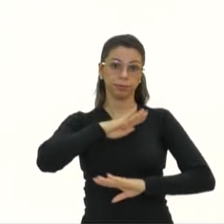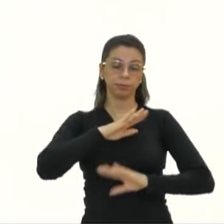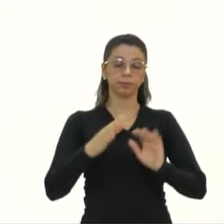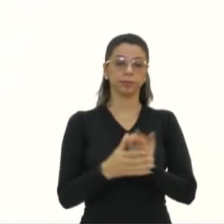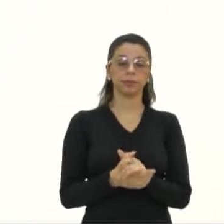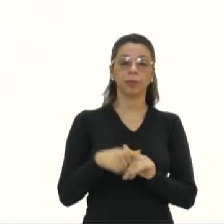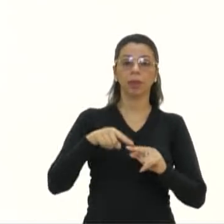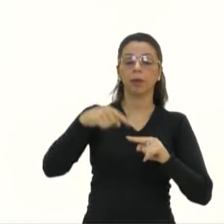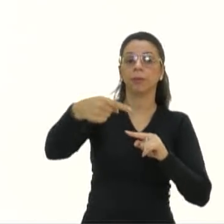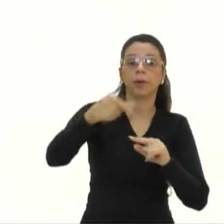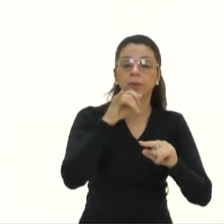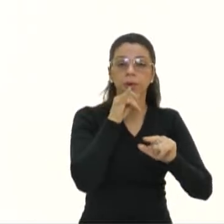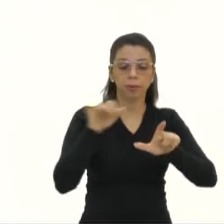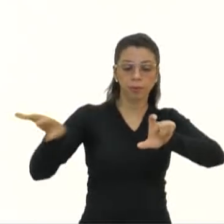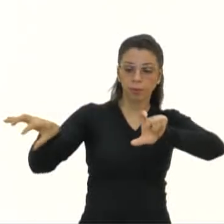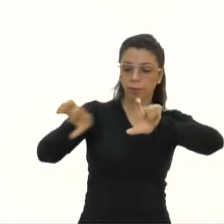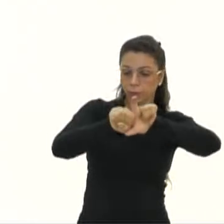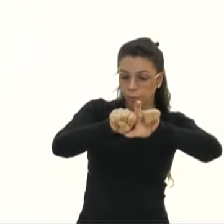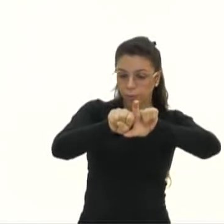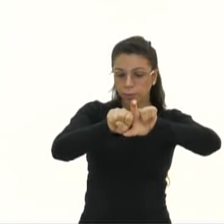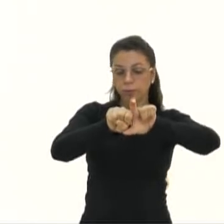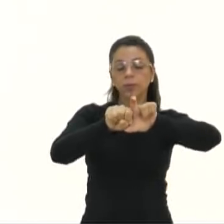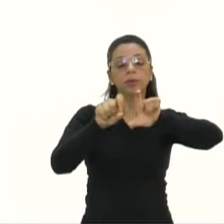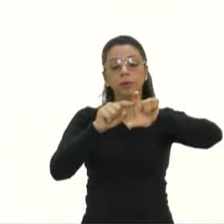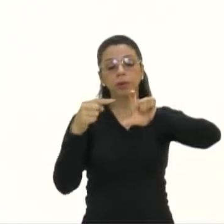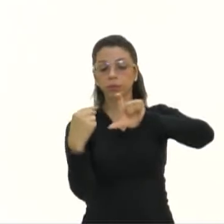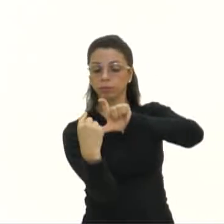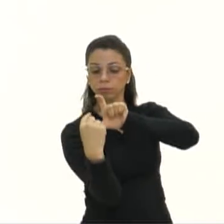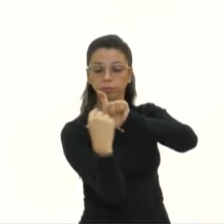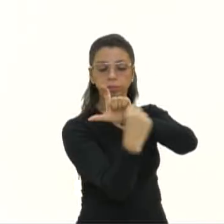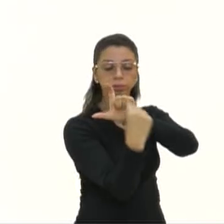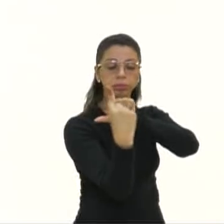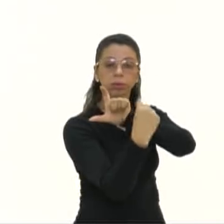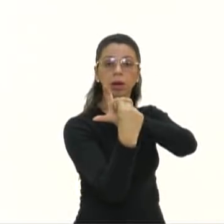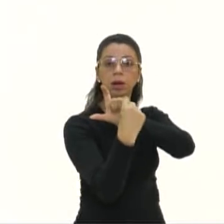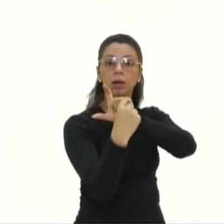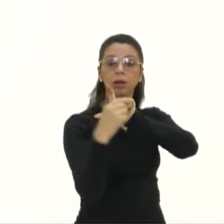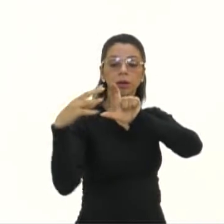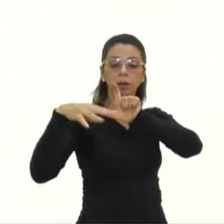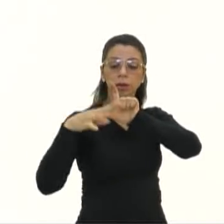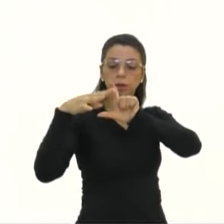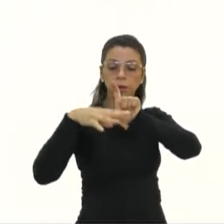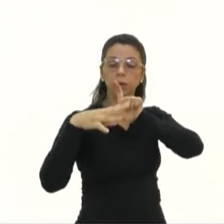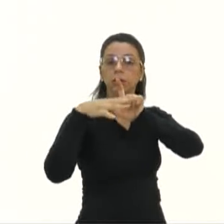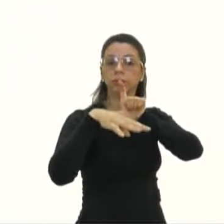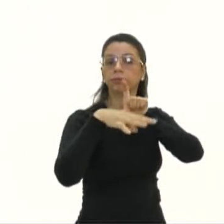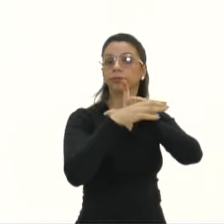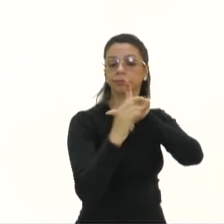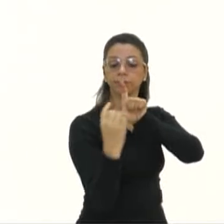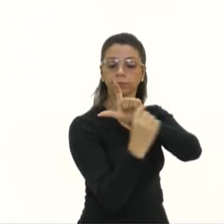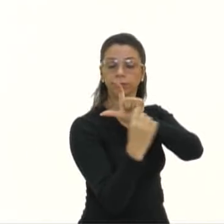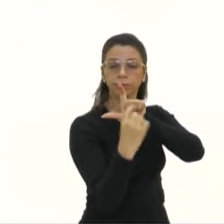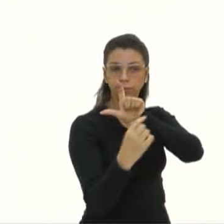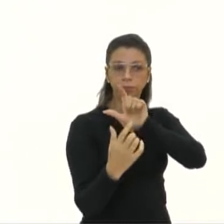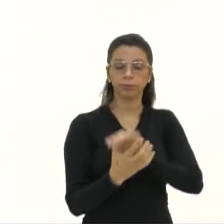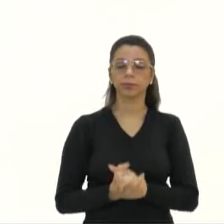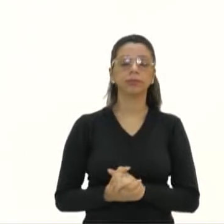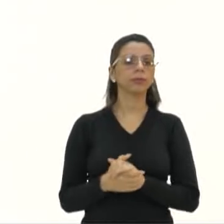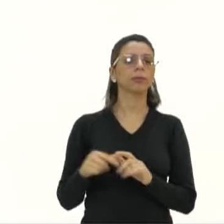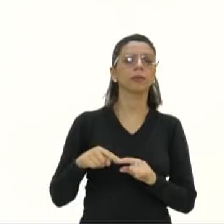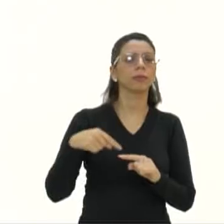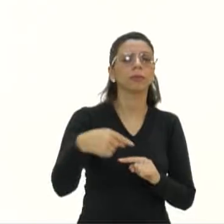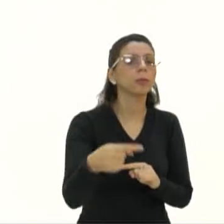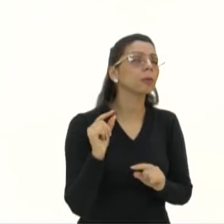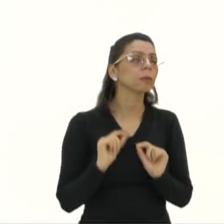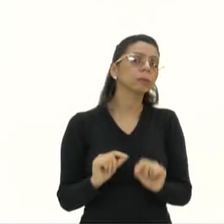a captação do som pelo pavilhão auditivo, ocorre a condução do som pelo canal auditivo. E depois do